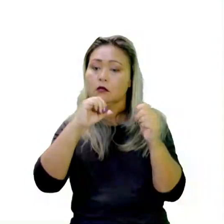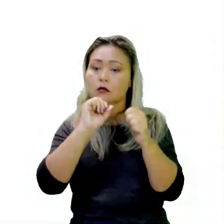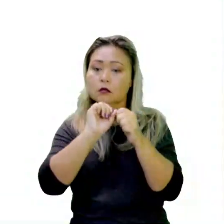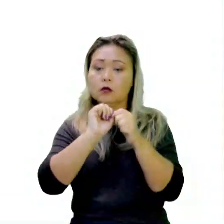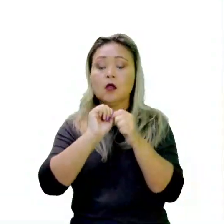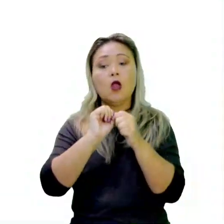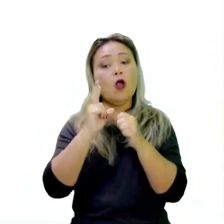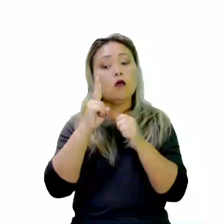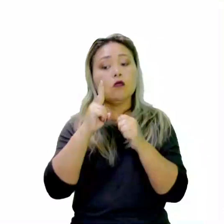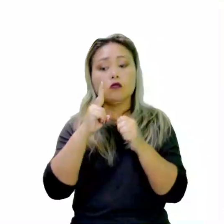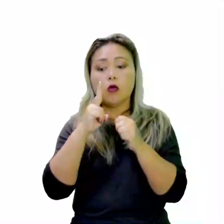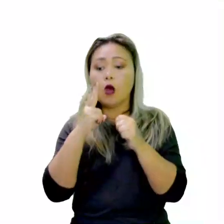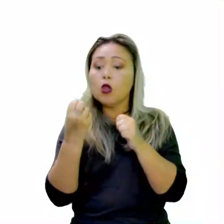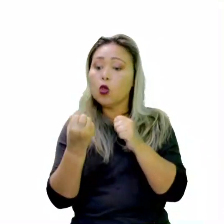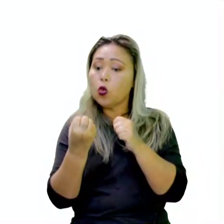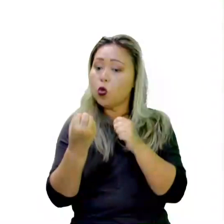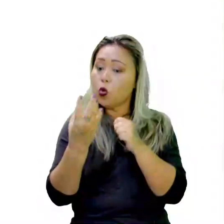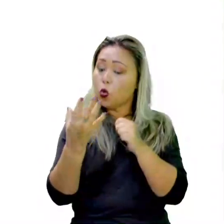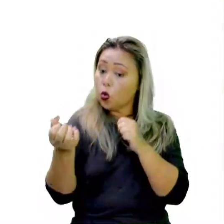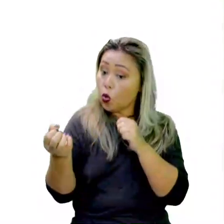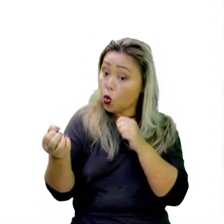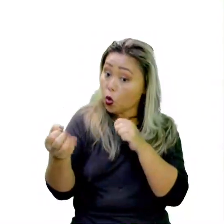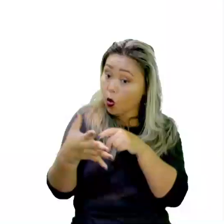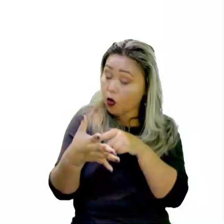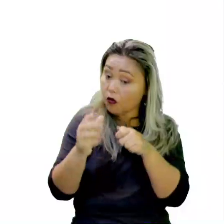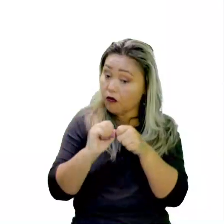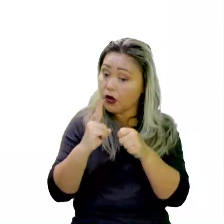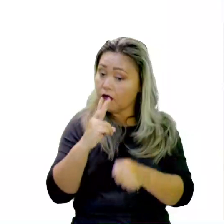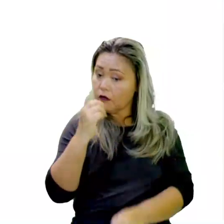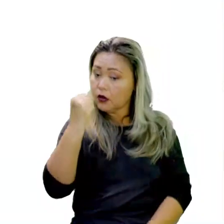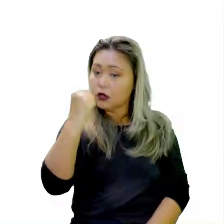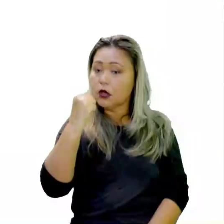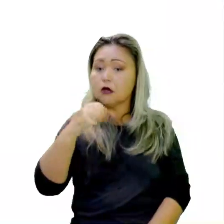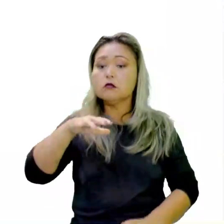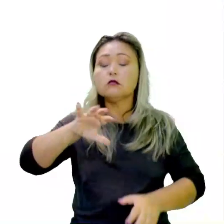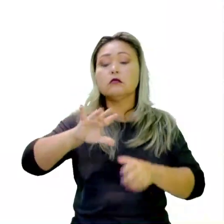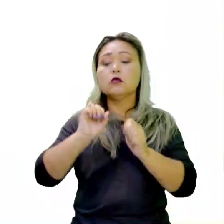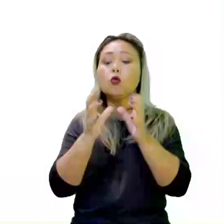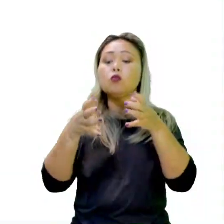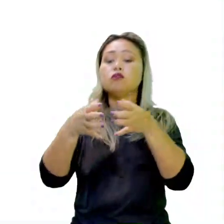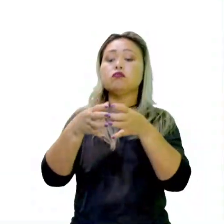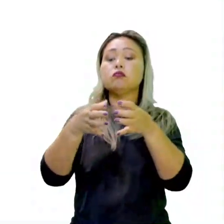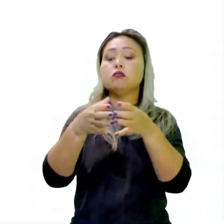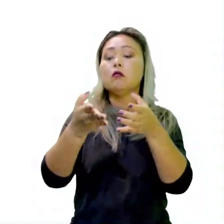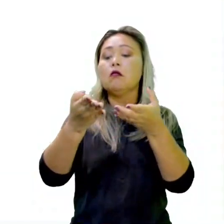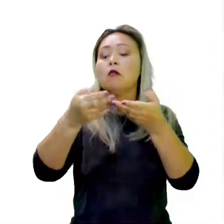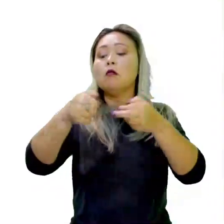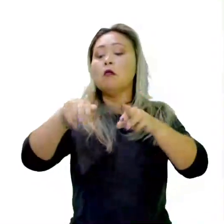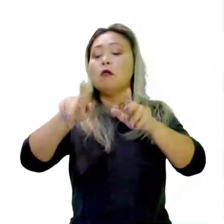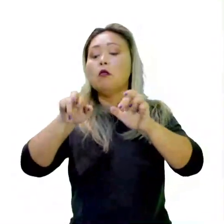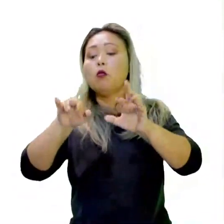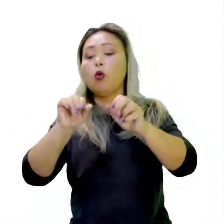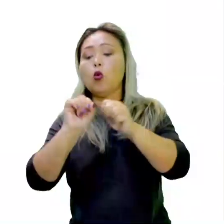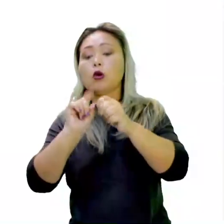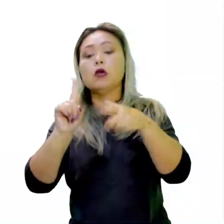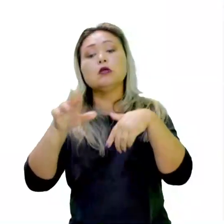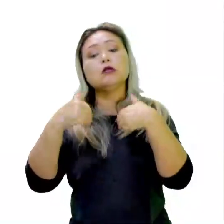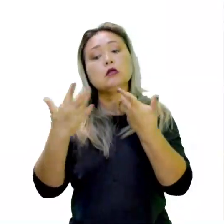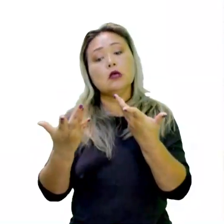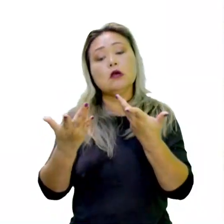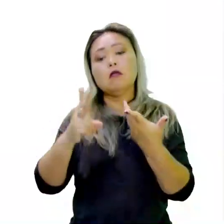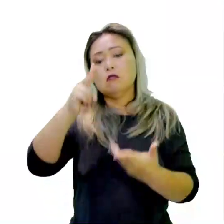e fortalecida burguesia após a Revolução Francesa, e principalmente com o Império de